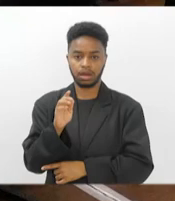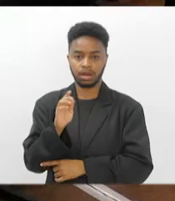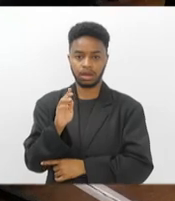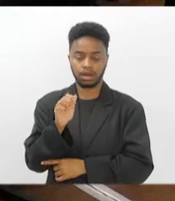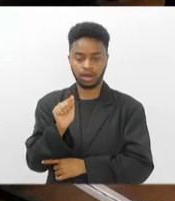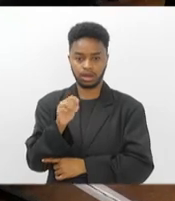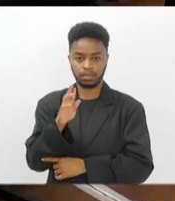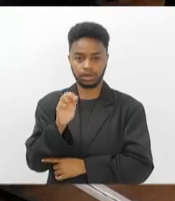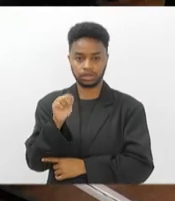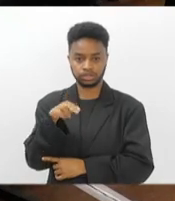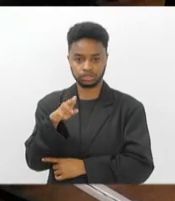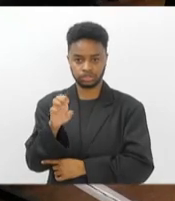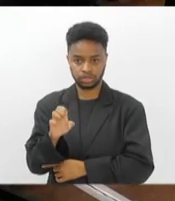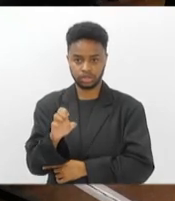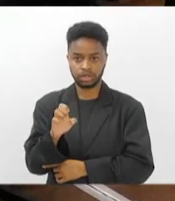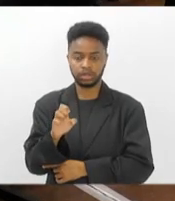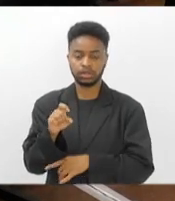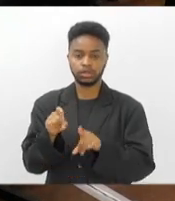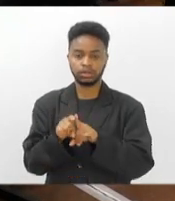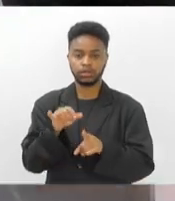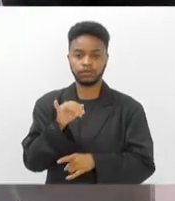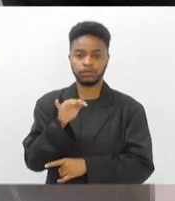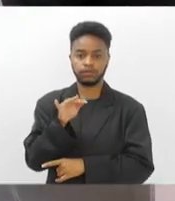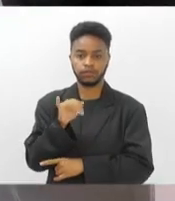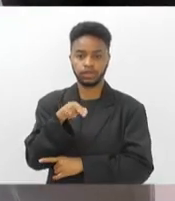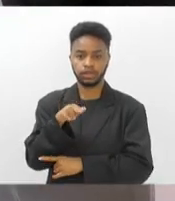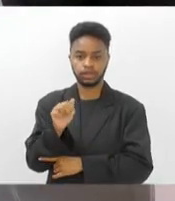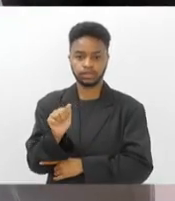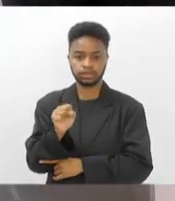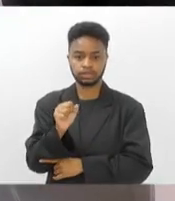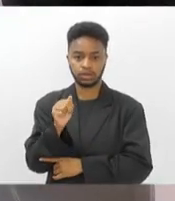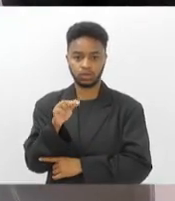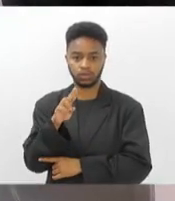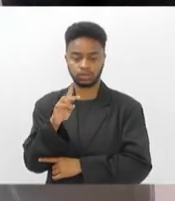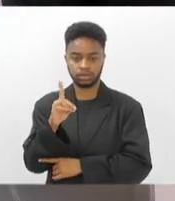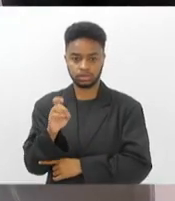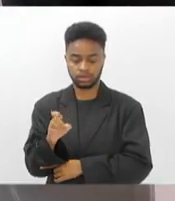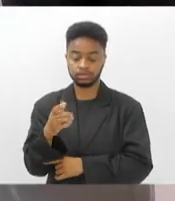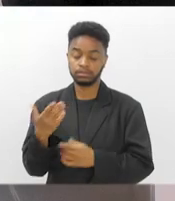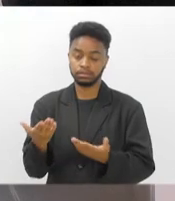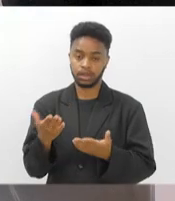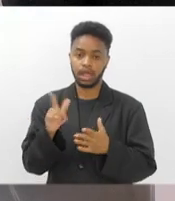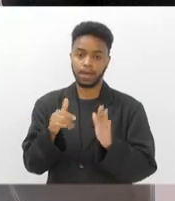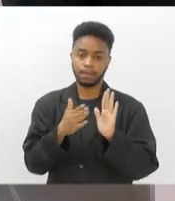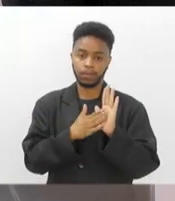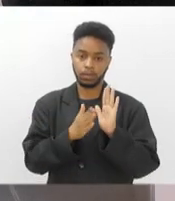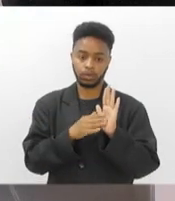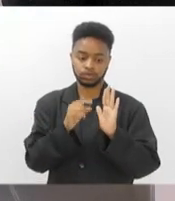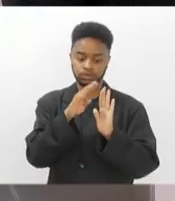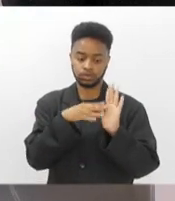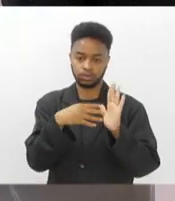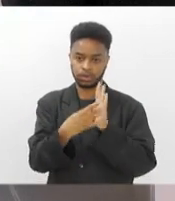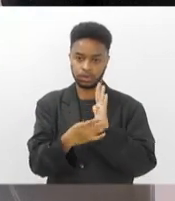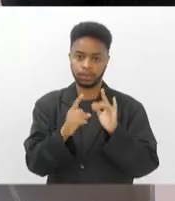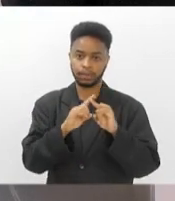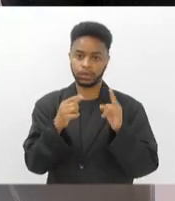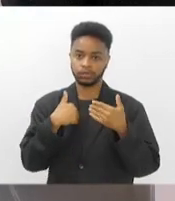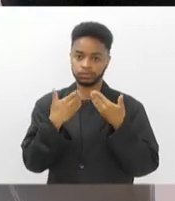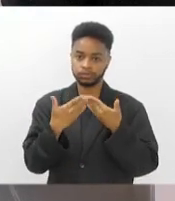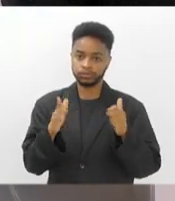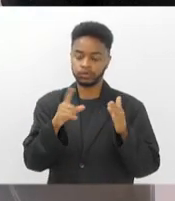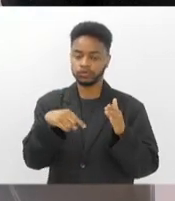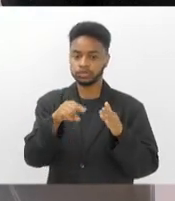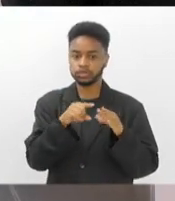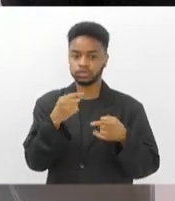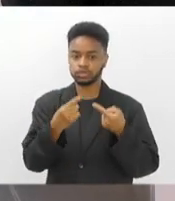queria esta é a proposta que o plano faz e eu queria agora abrir para que os deputados façam a façamos a discussão do plano E aí a